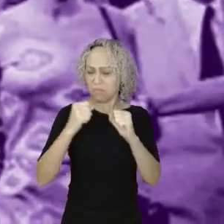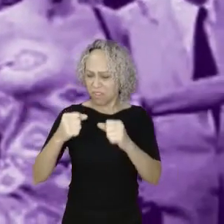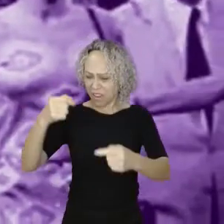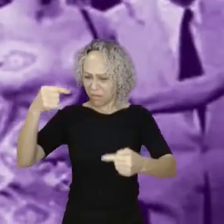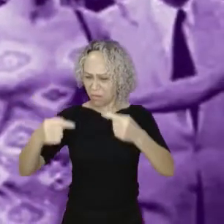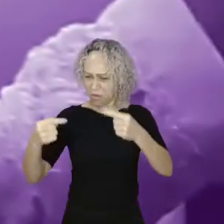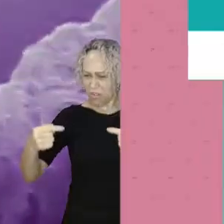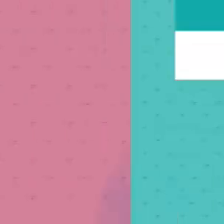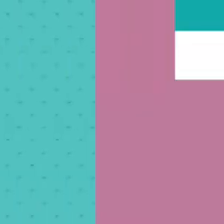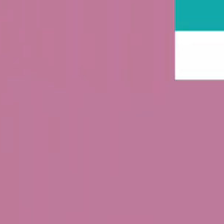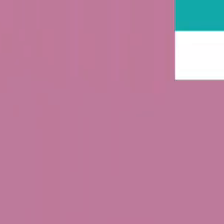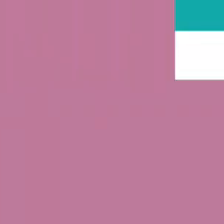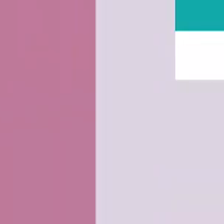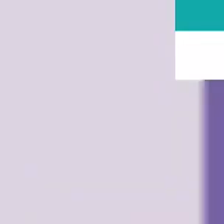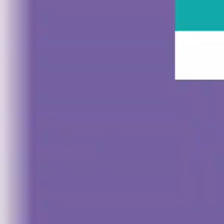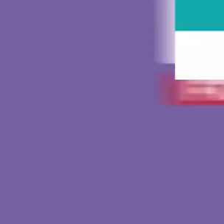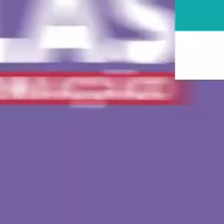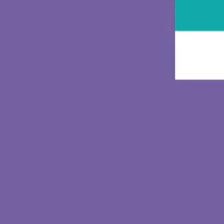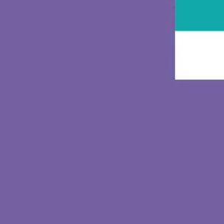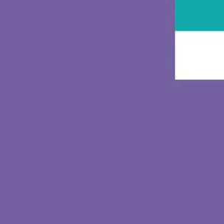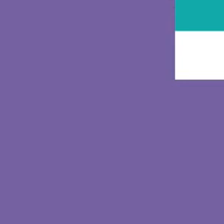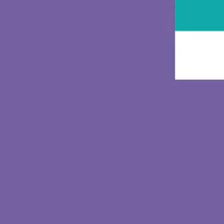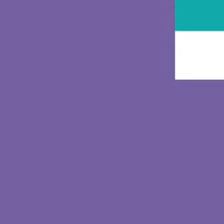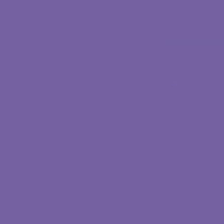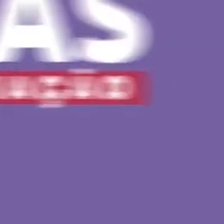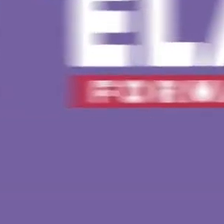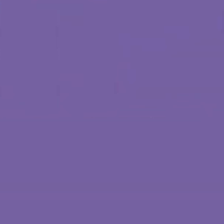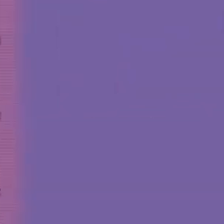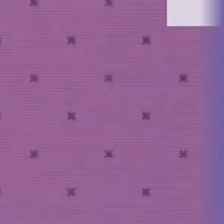de poder.